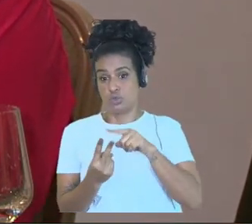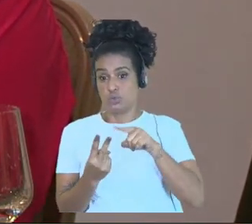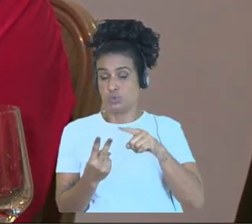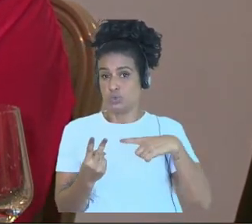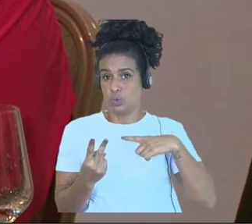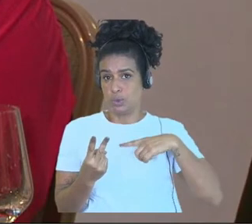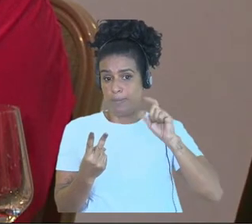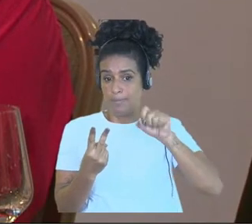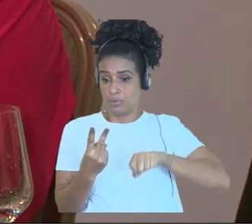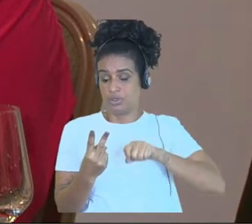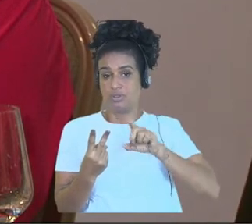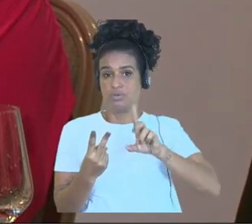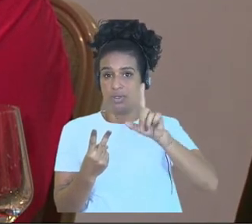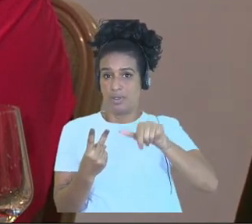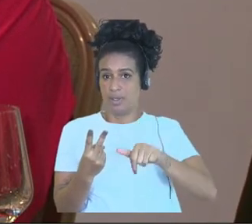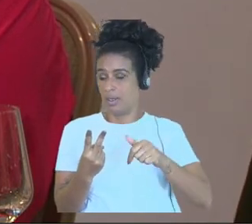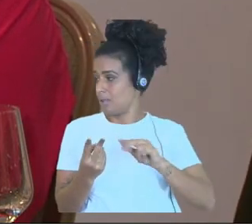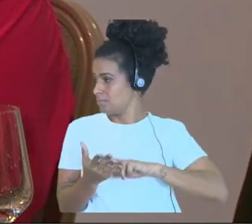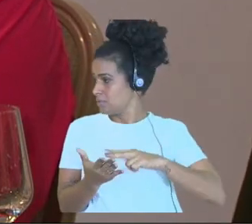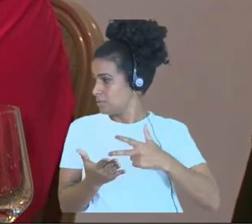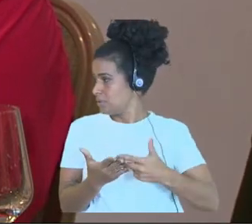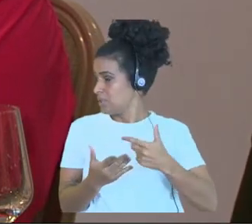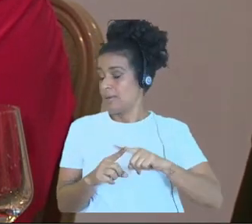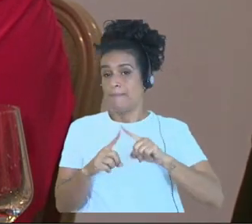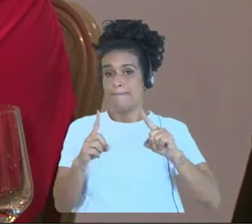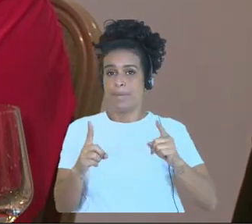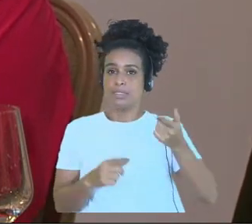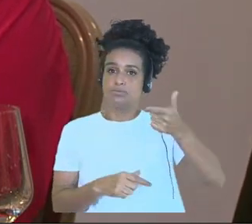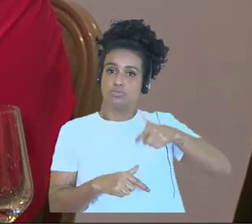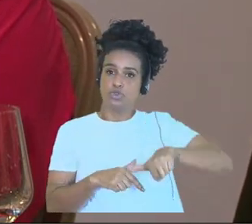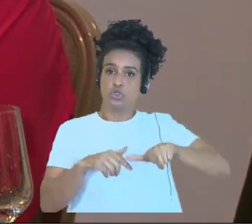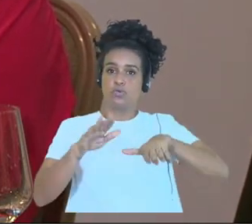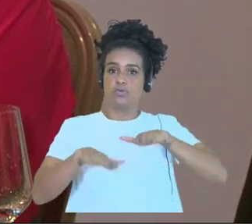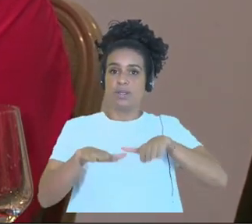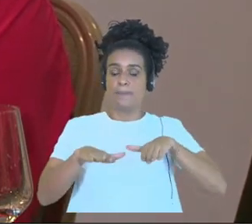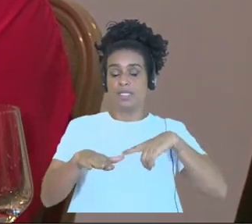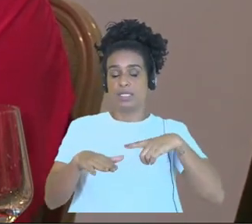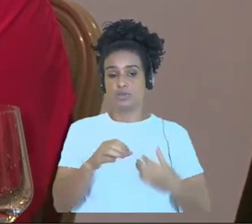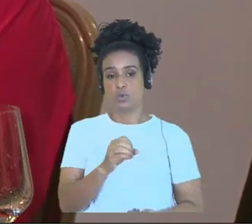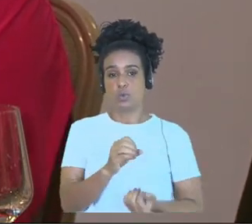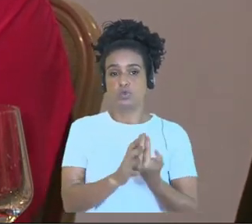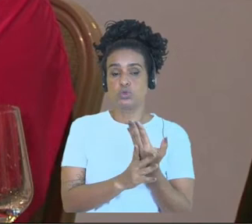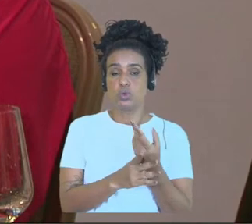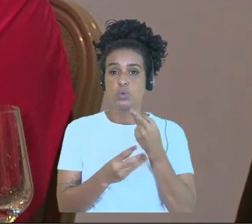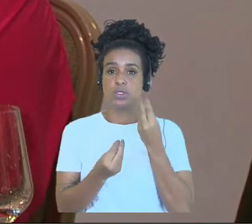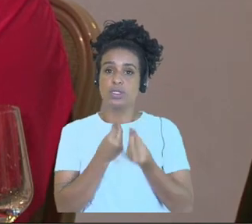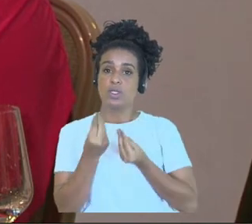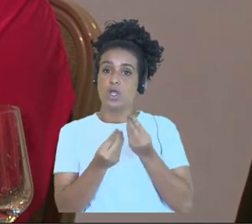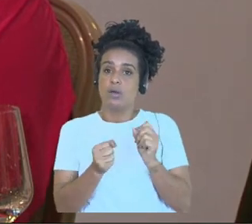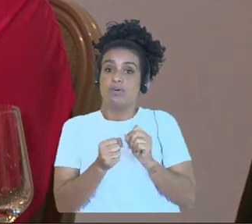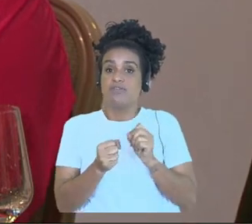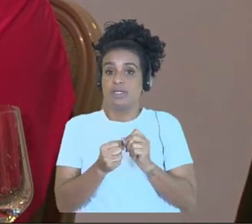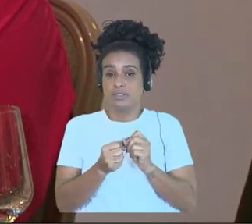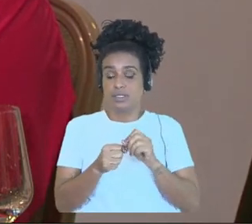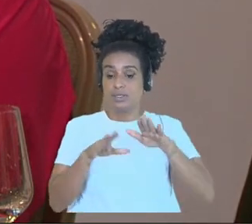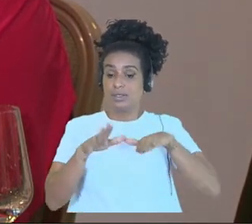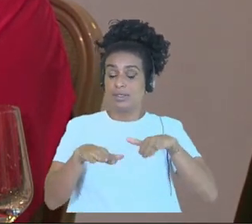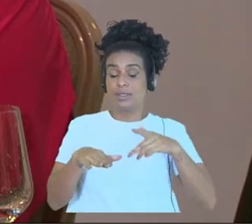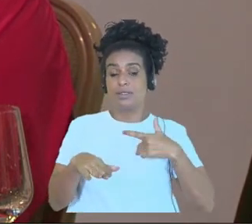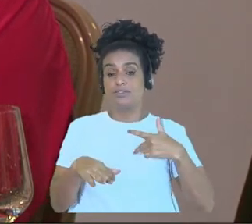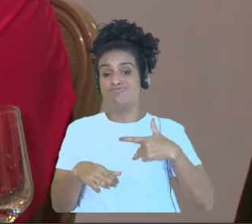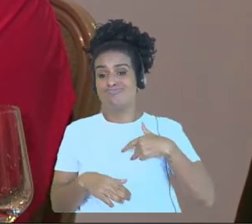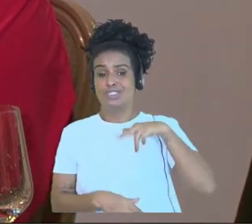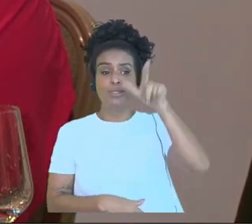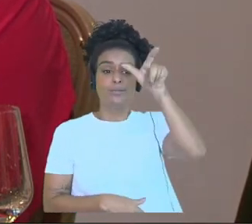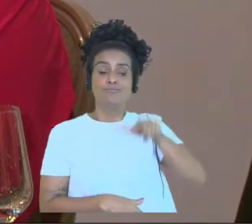agendas possíveis, seriam essas. Mas isso, de novo, vai depender de como vai se construir a coalizão, porque isso vai depender de quem vai desenhar a agenda